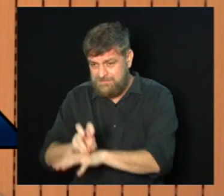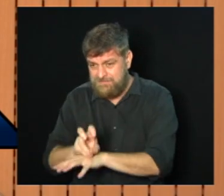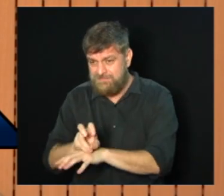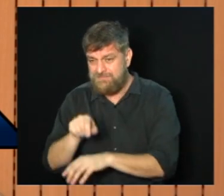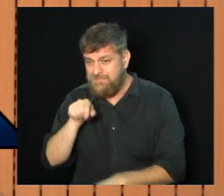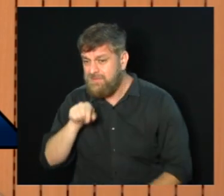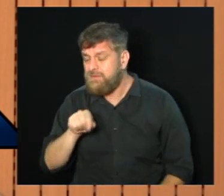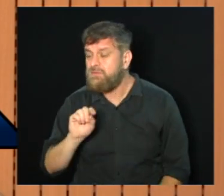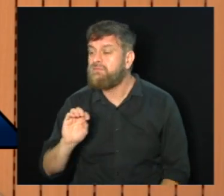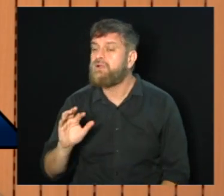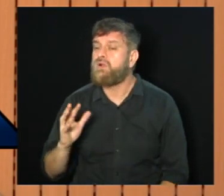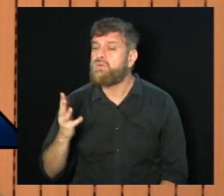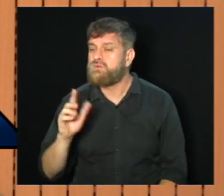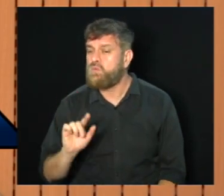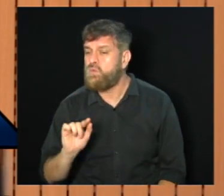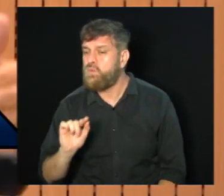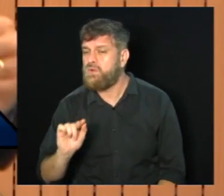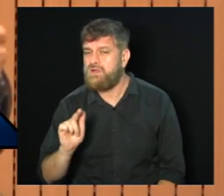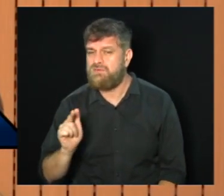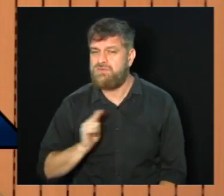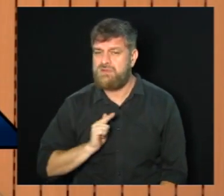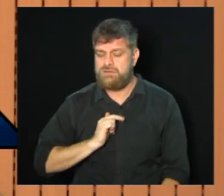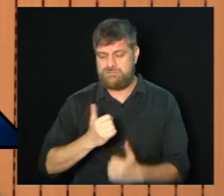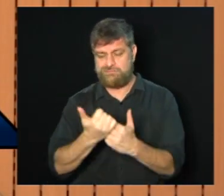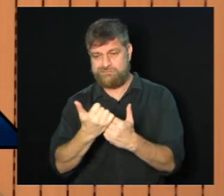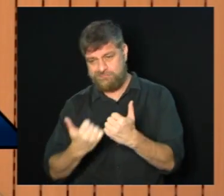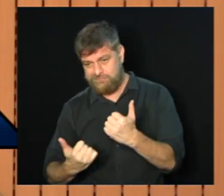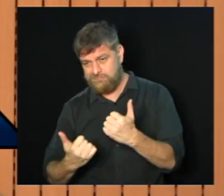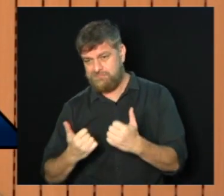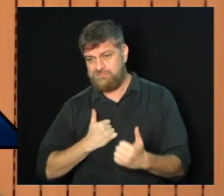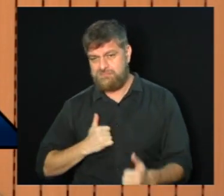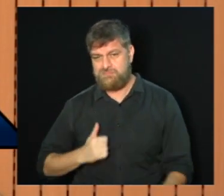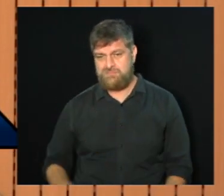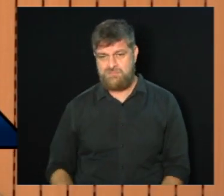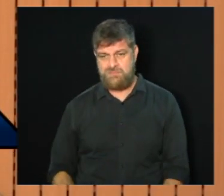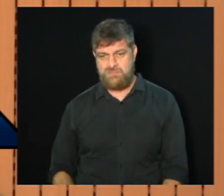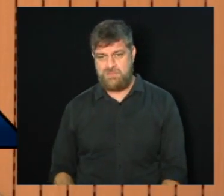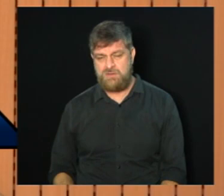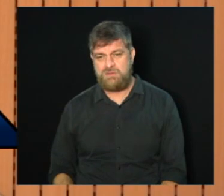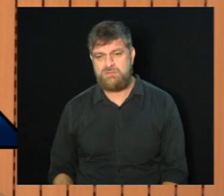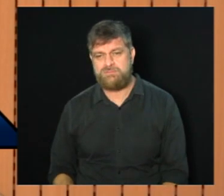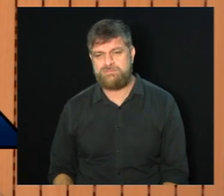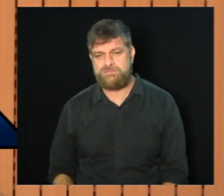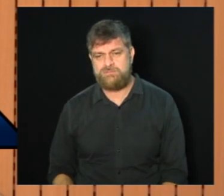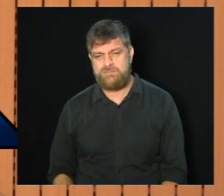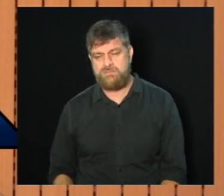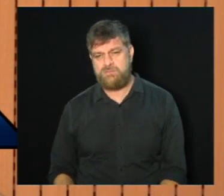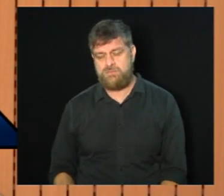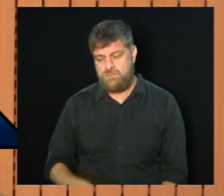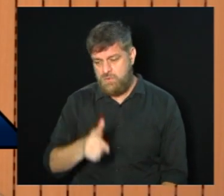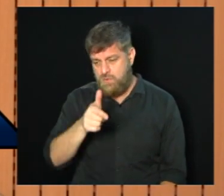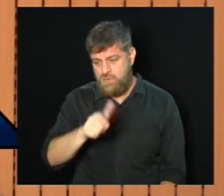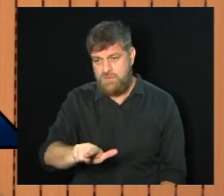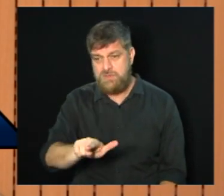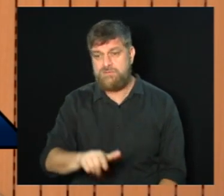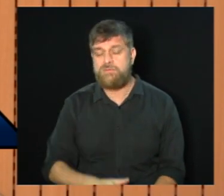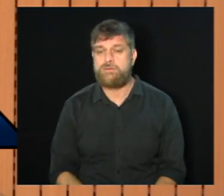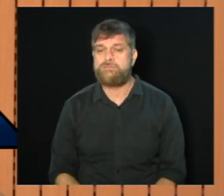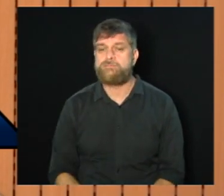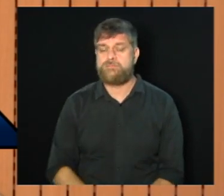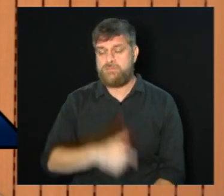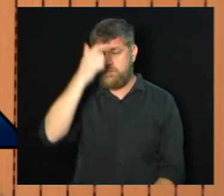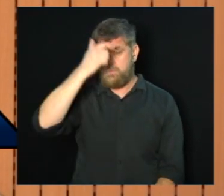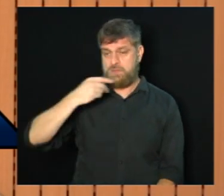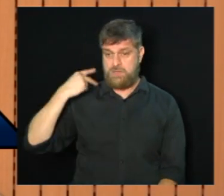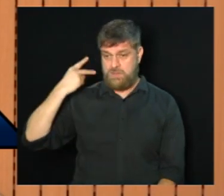ela vai ter aí o seu caminho escolar prejudicado. Então, mais uma vez, tenho este